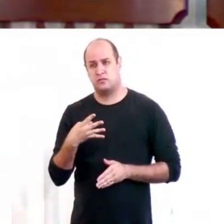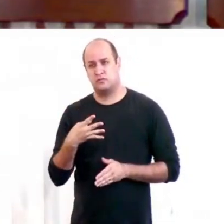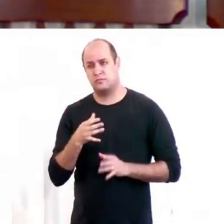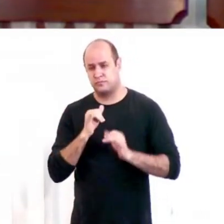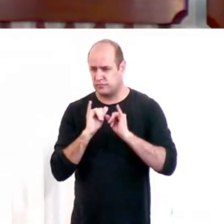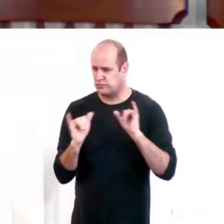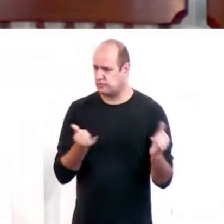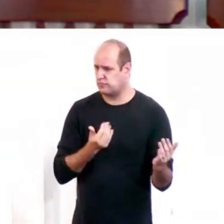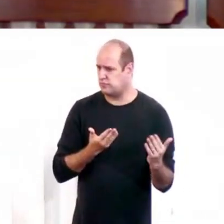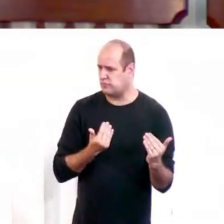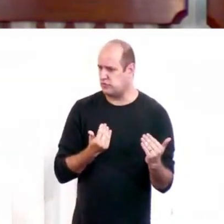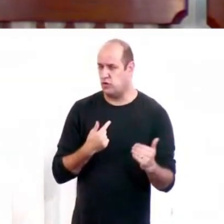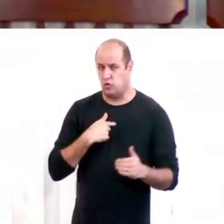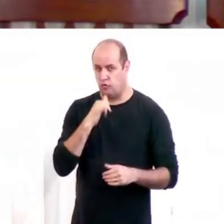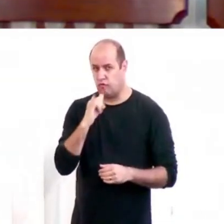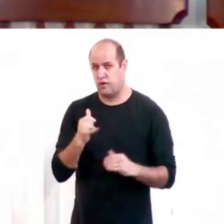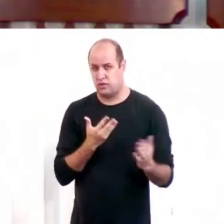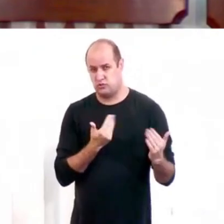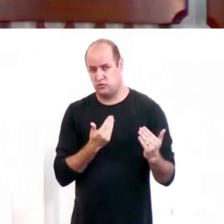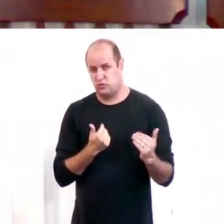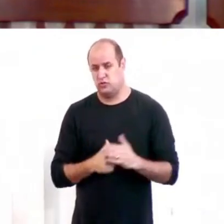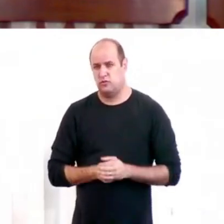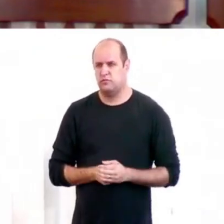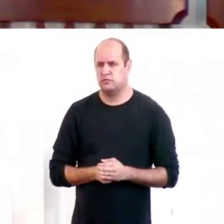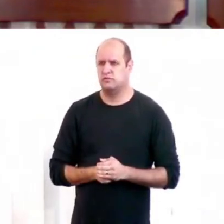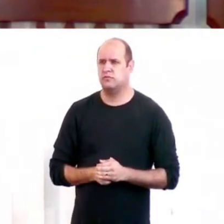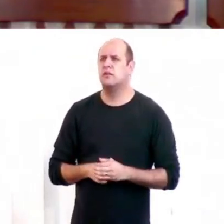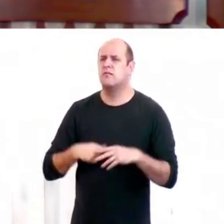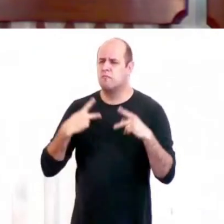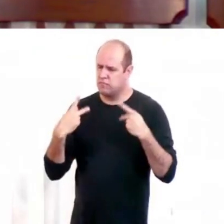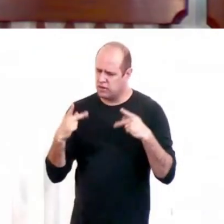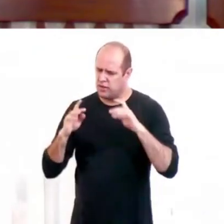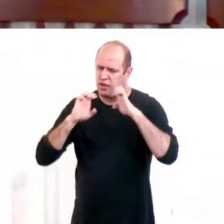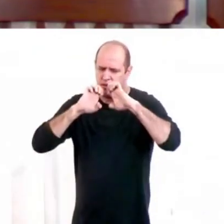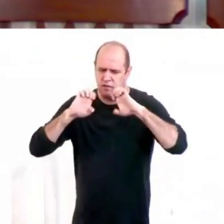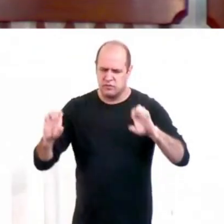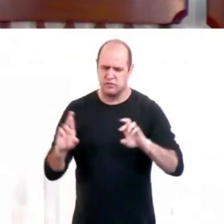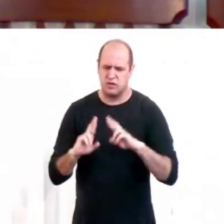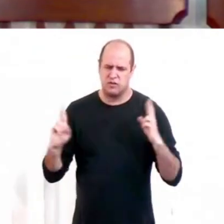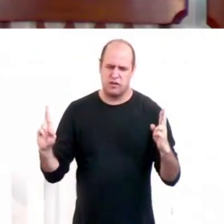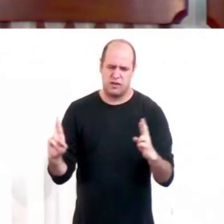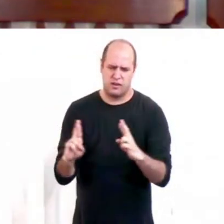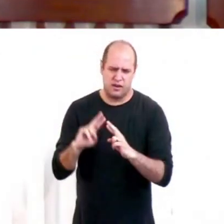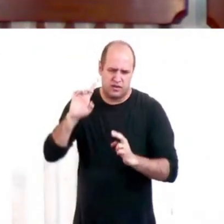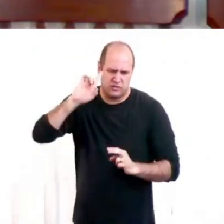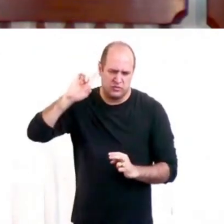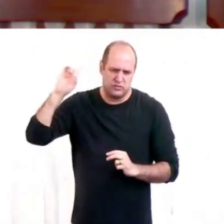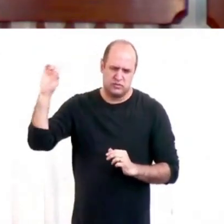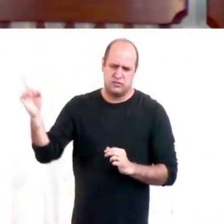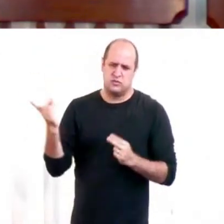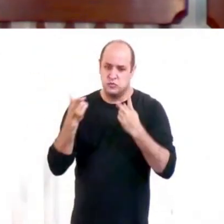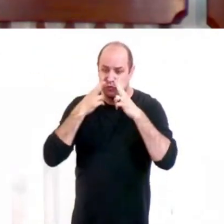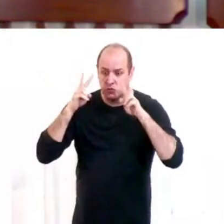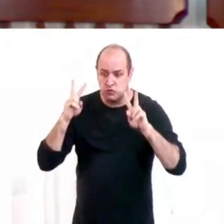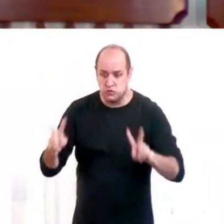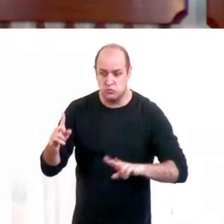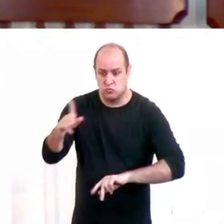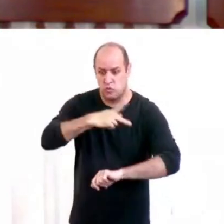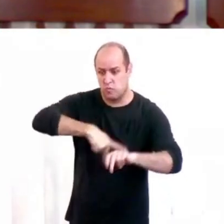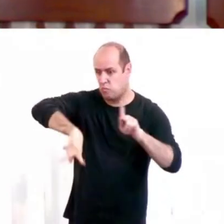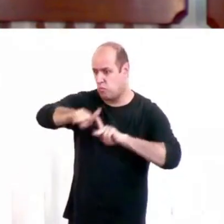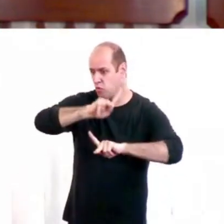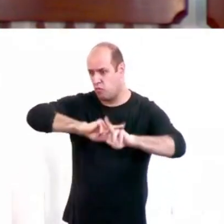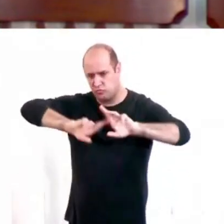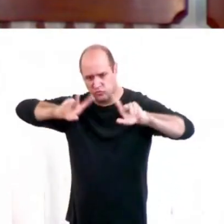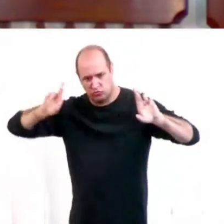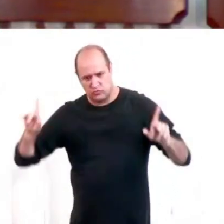mocidade. E será pregado este evangelho do reino de Deus para testemunha a todas as nações, e então virá o